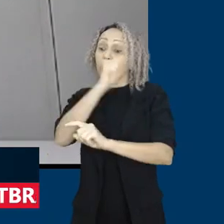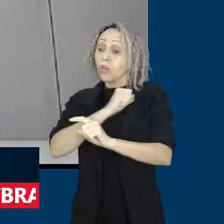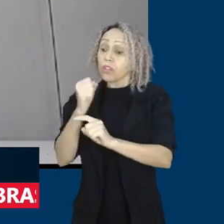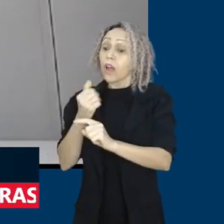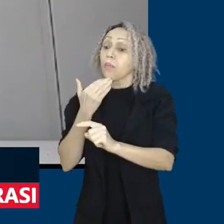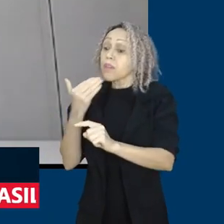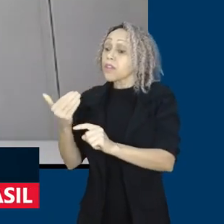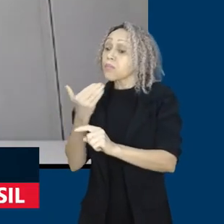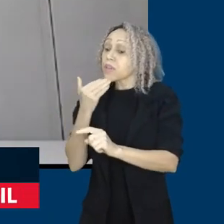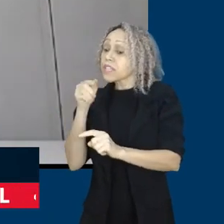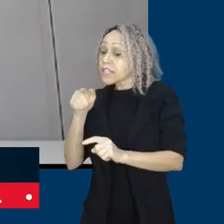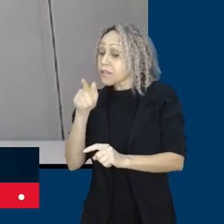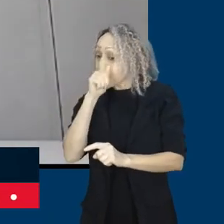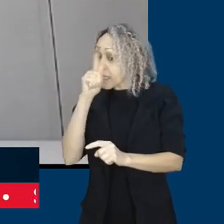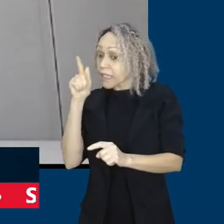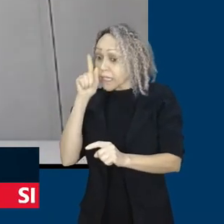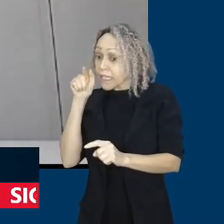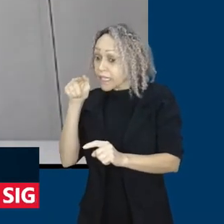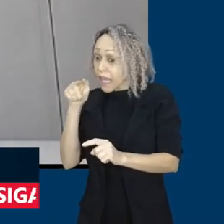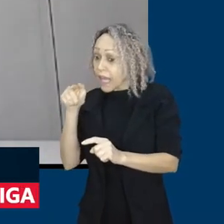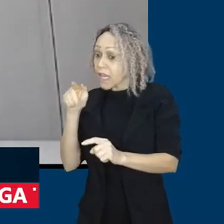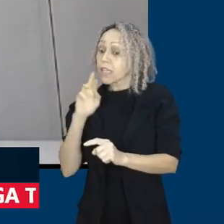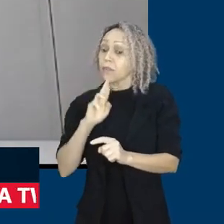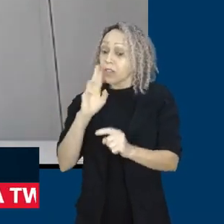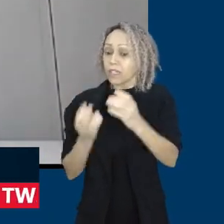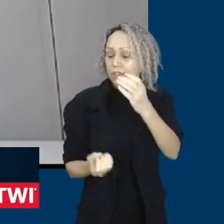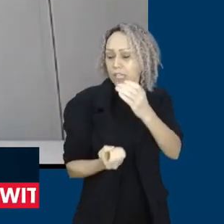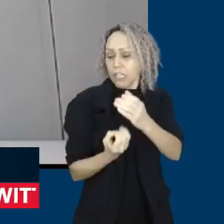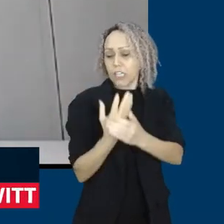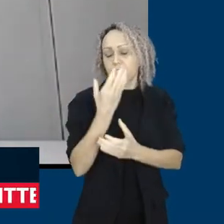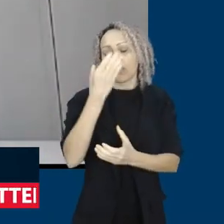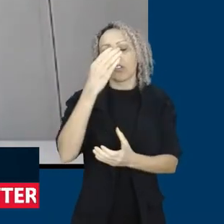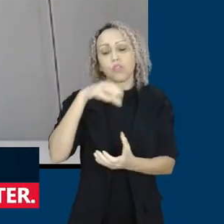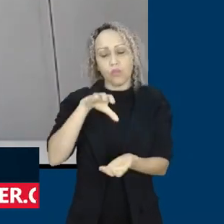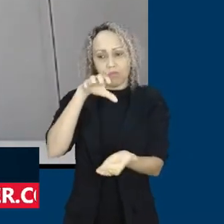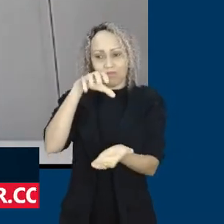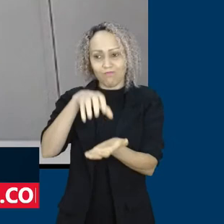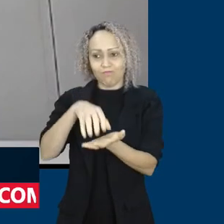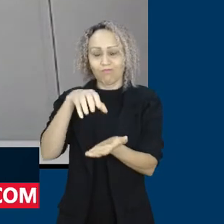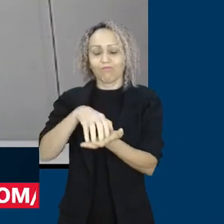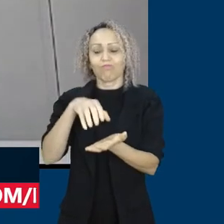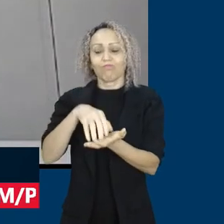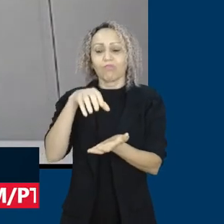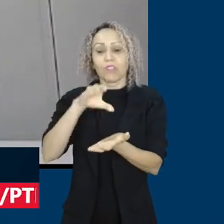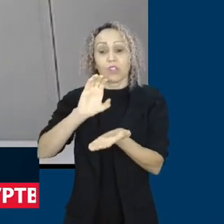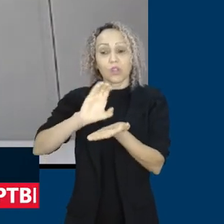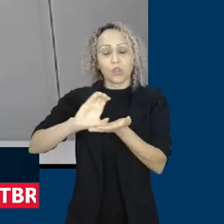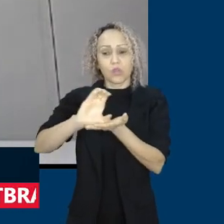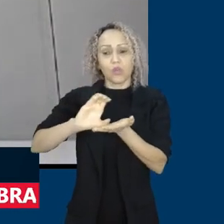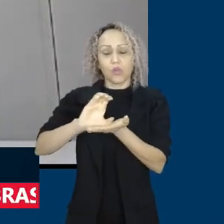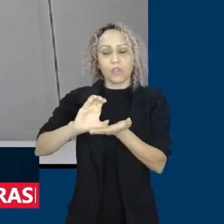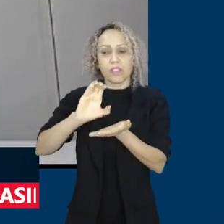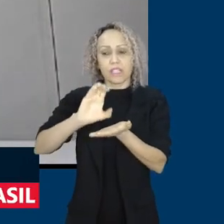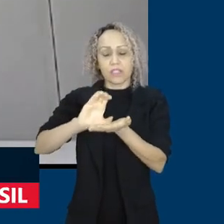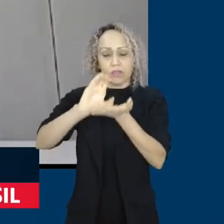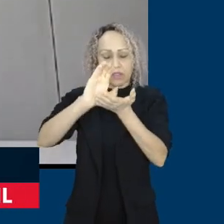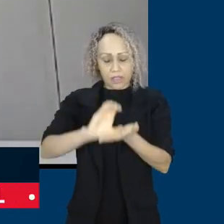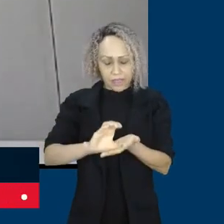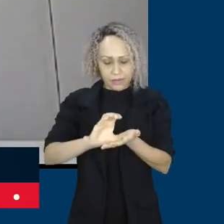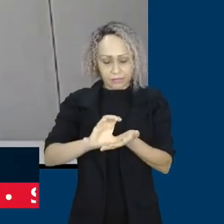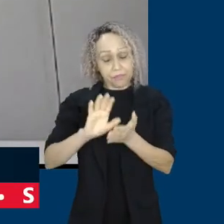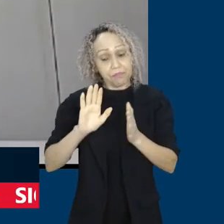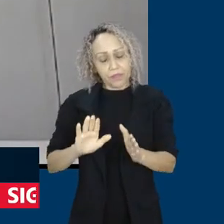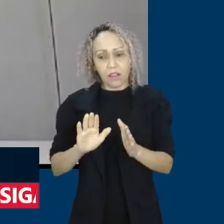conselho de participação social poderia ter sido chamado de GT Mas como napotaria já tinha instituído 32